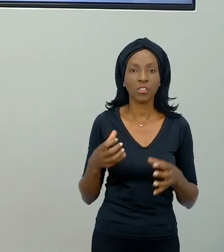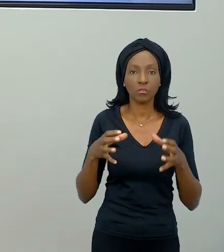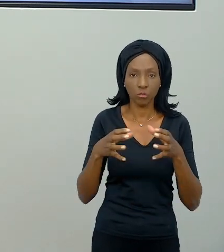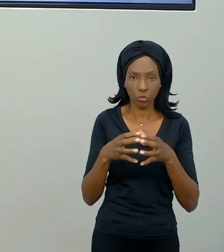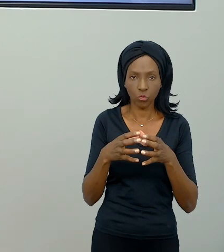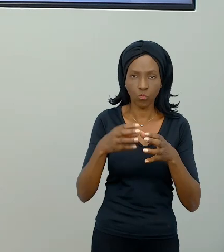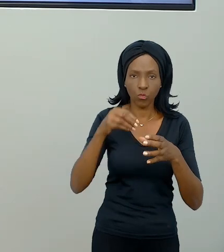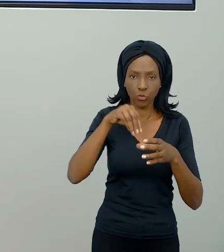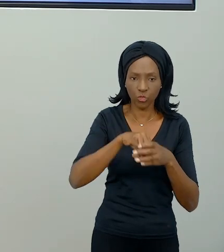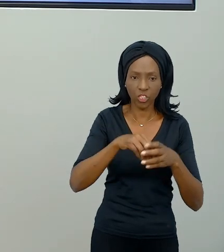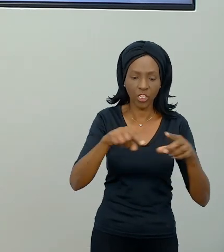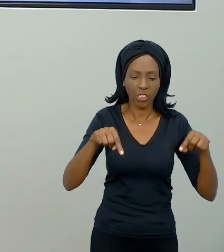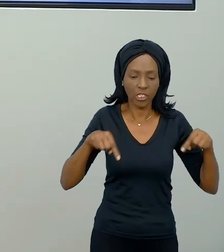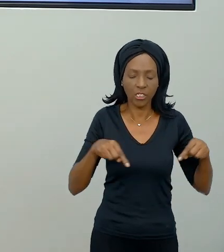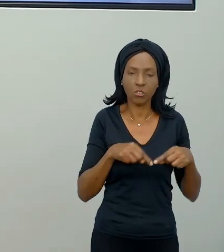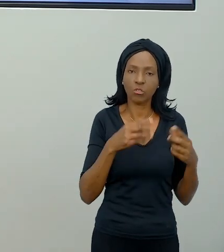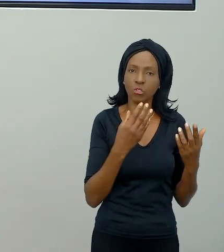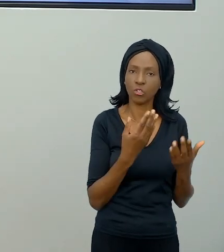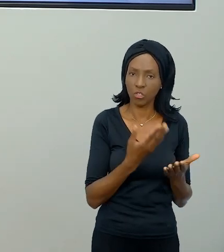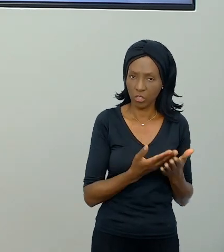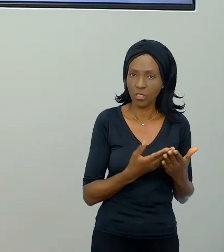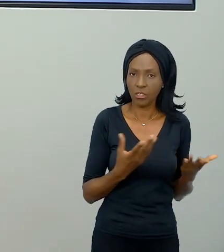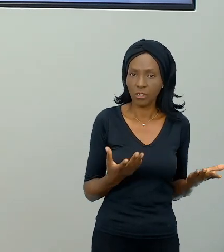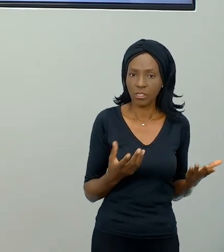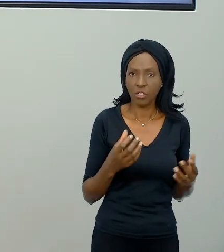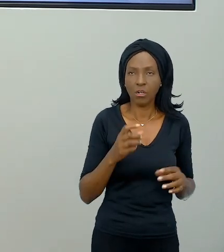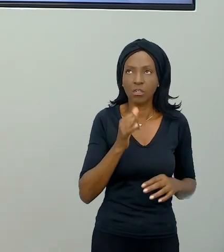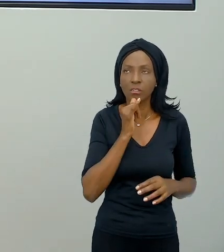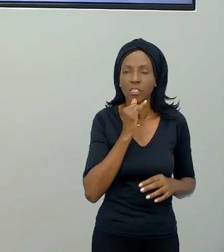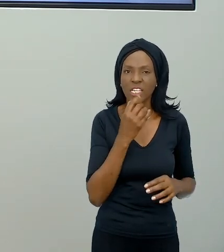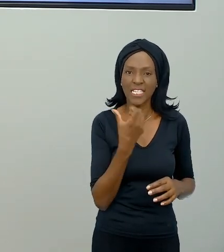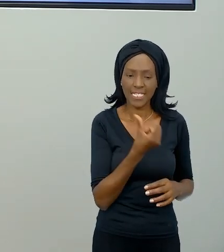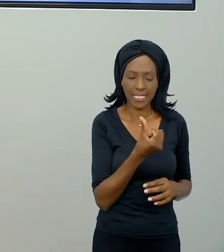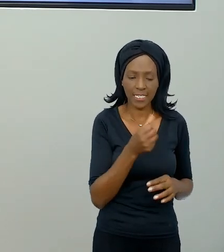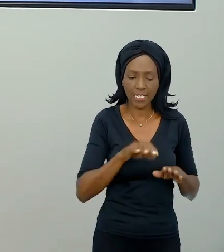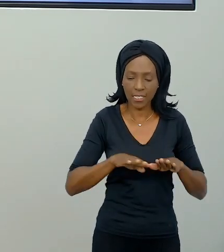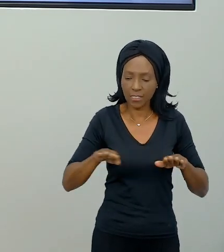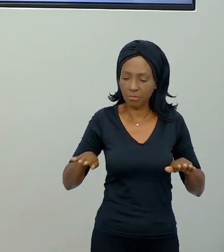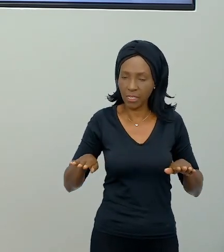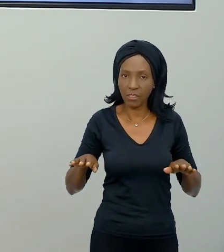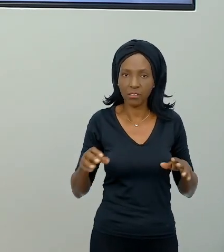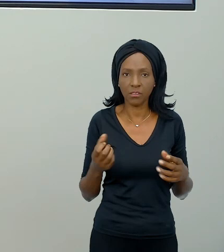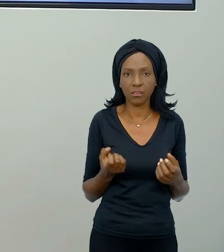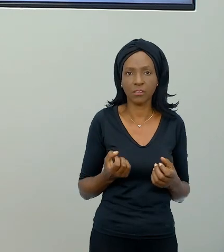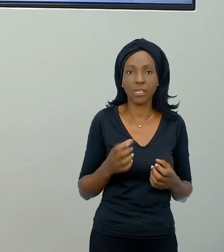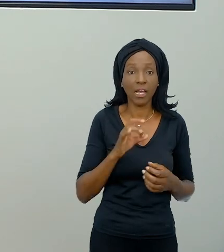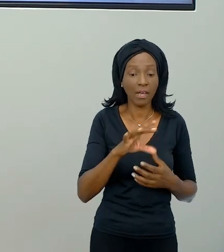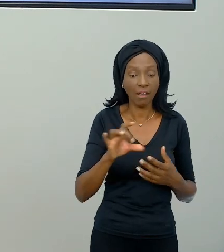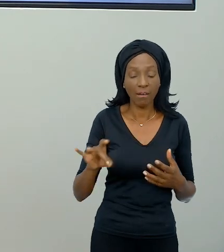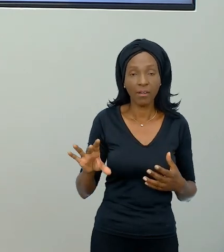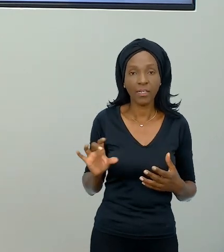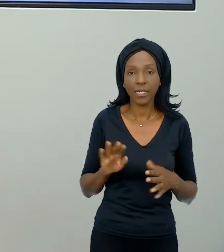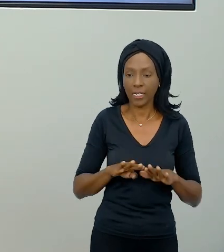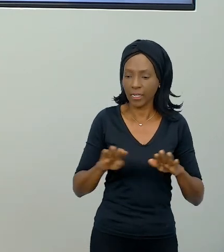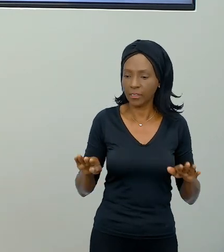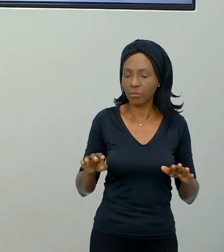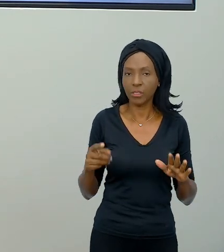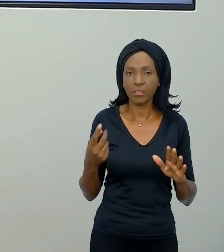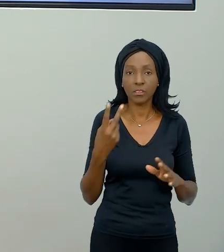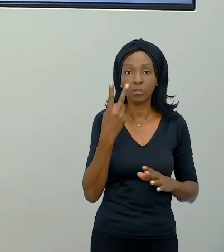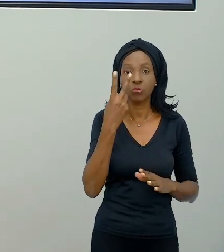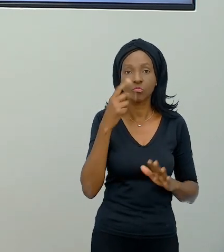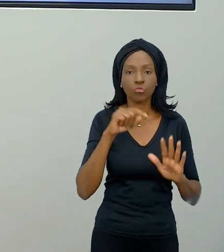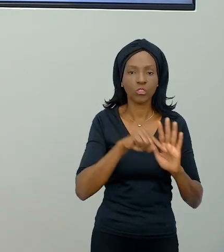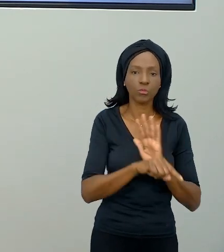sala, né, ou seja, 6 mesas, 6 estações ali de Word Café, cada mesa eu vou deixar em torno de 2, 3 perguntas,